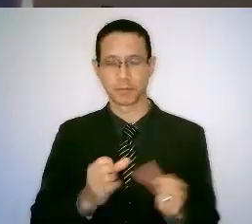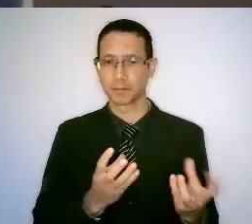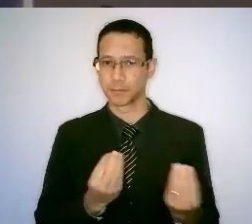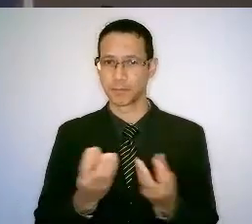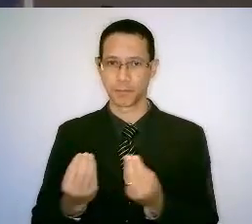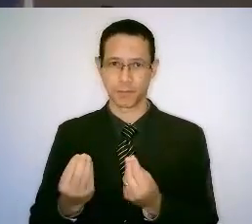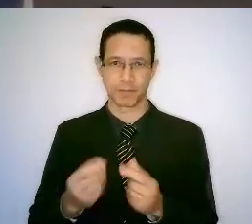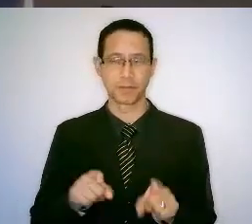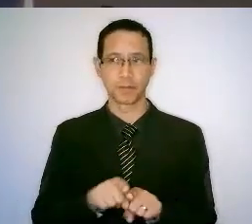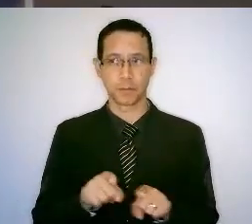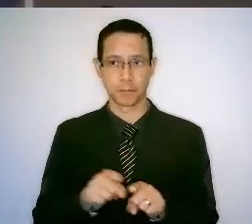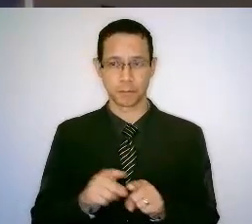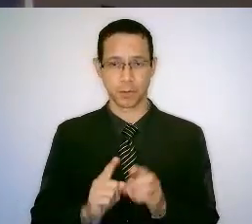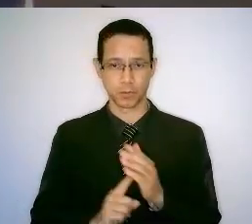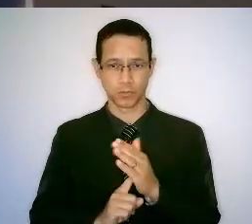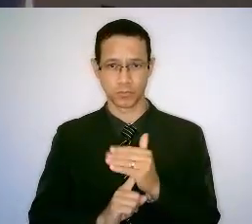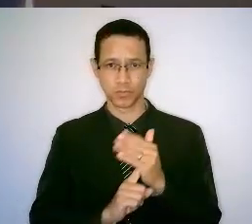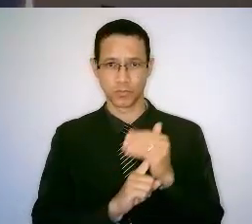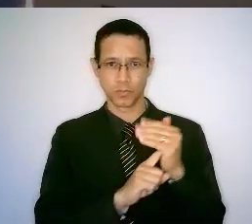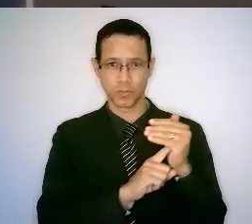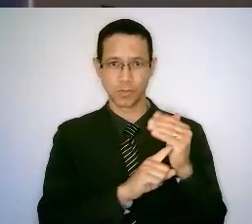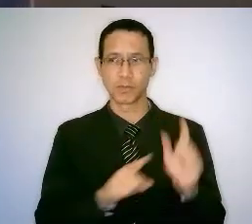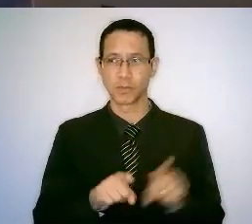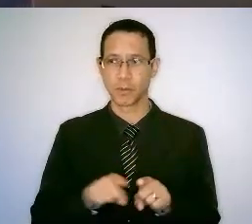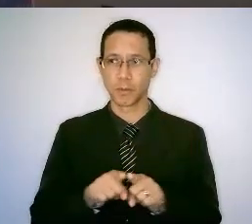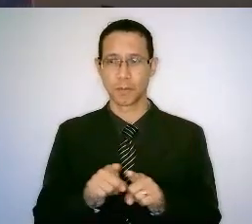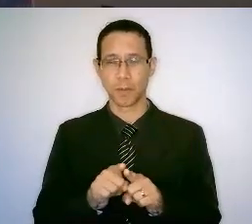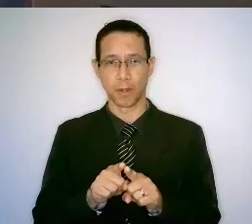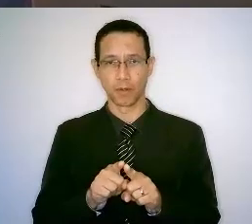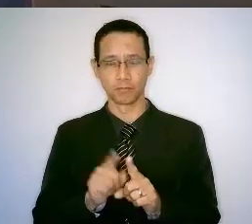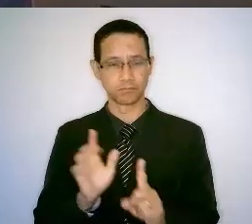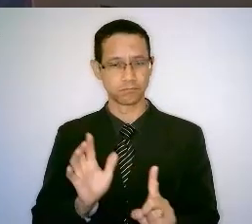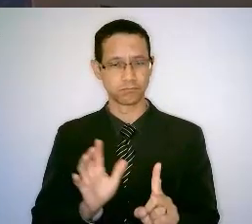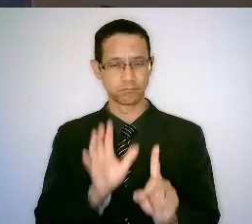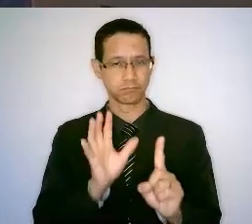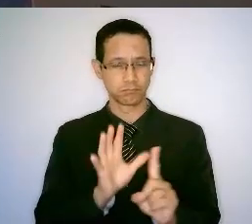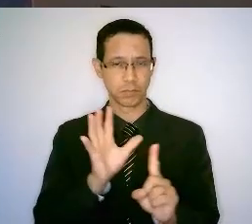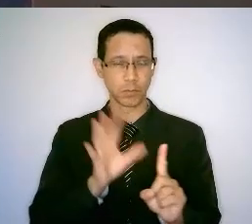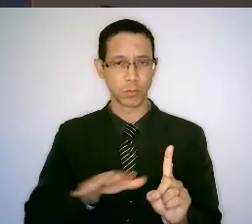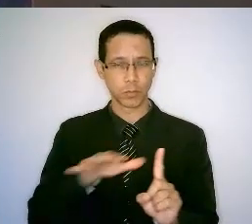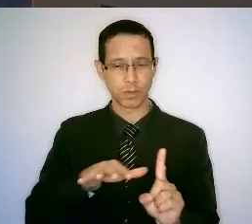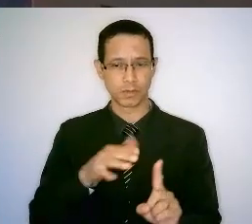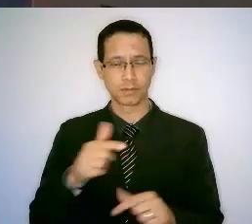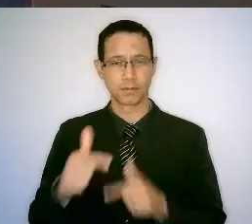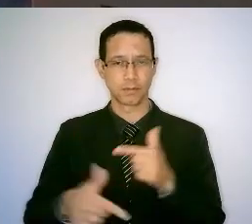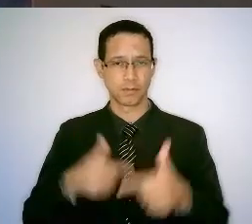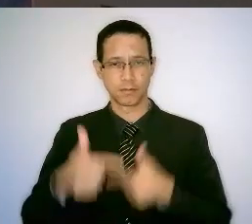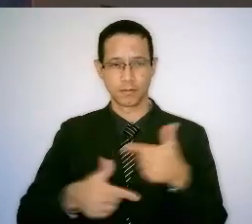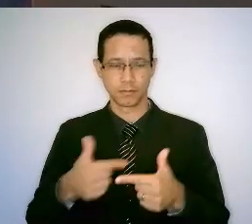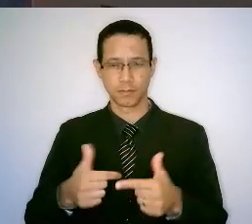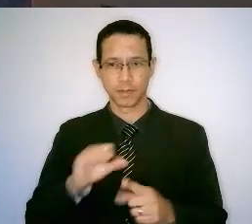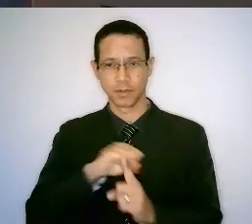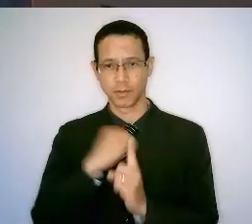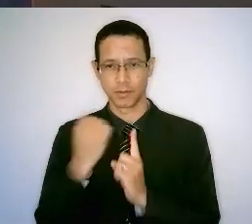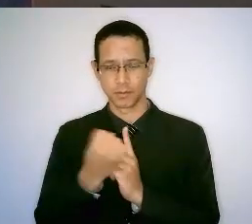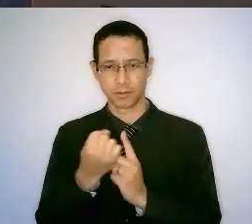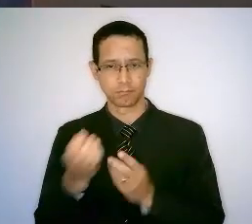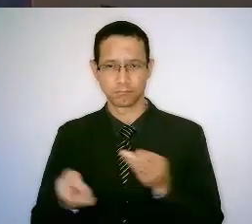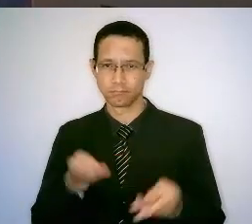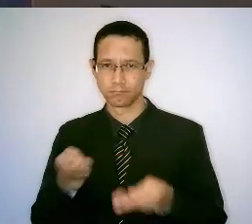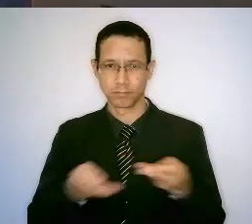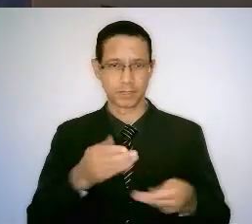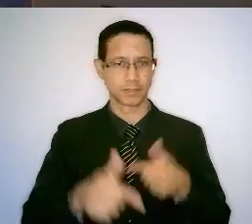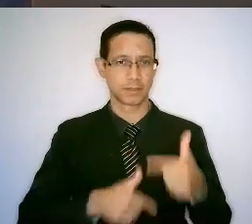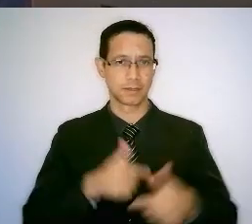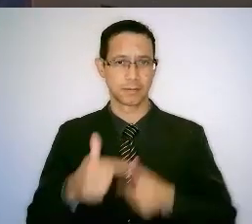inclusive tecnológicas, elas impactam fortemente nos serviços que são prestados à sociedade e é muito importante que haja,